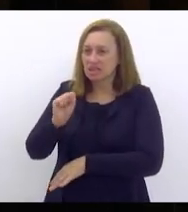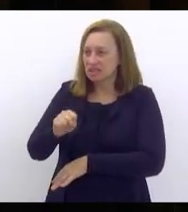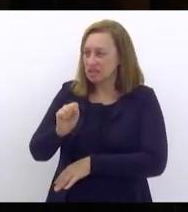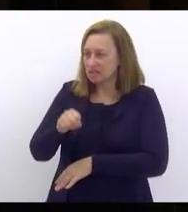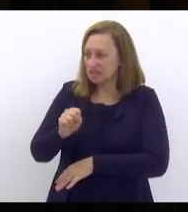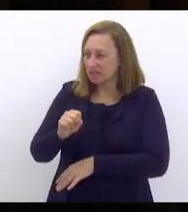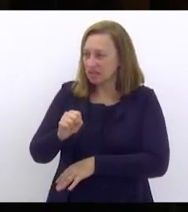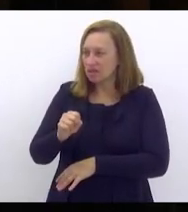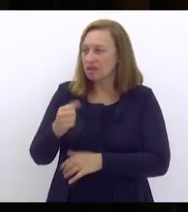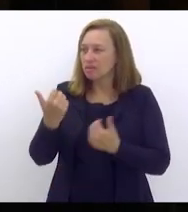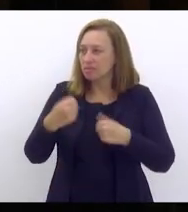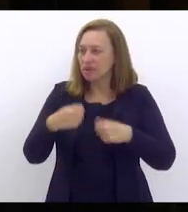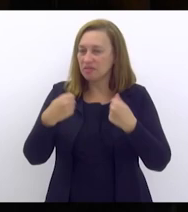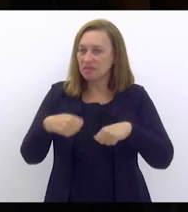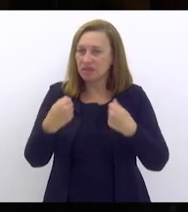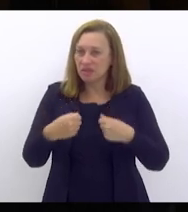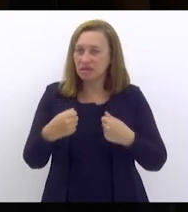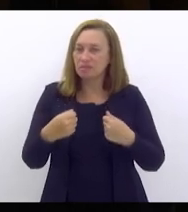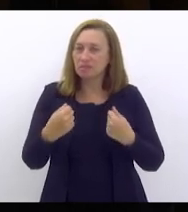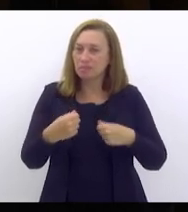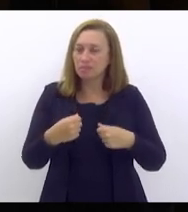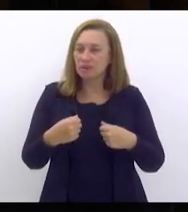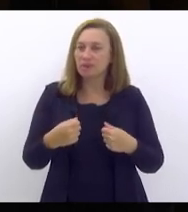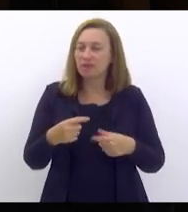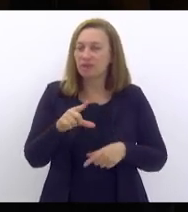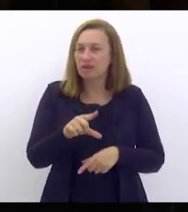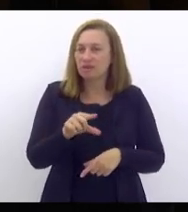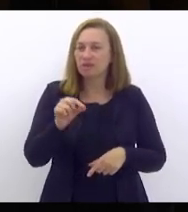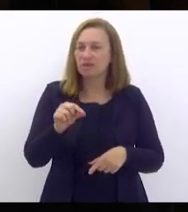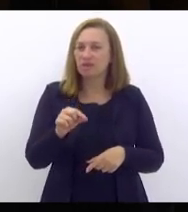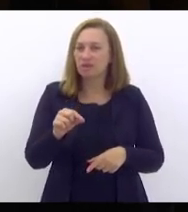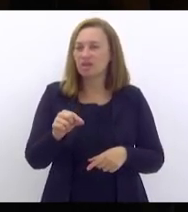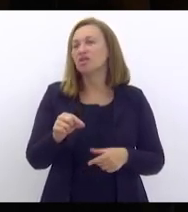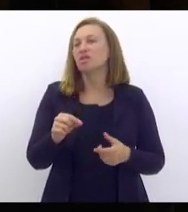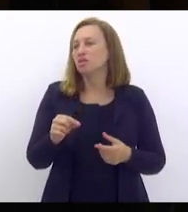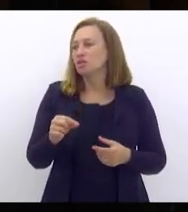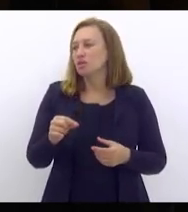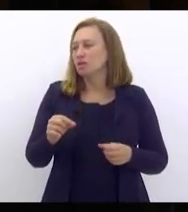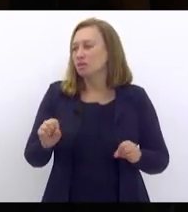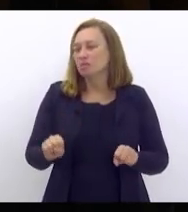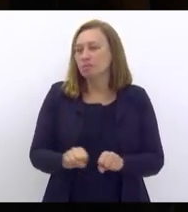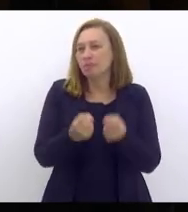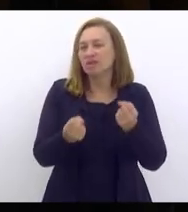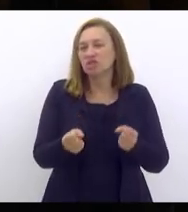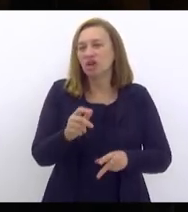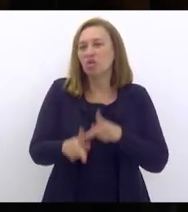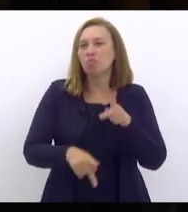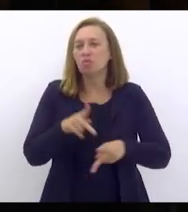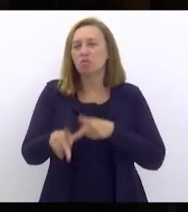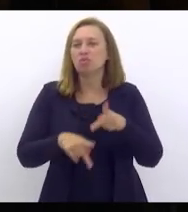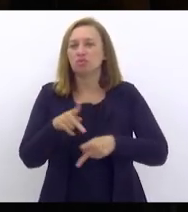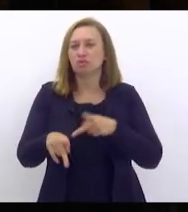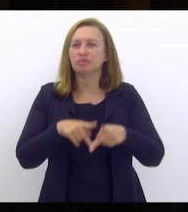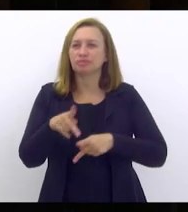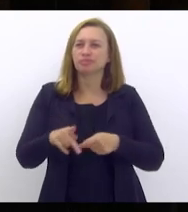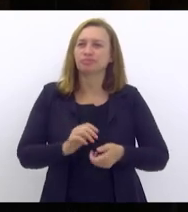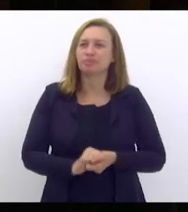fez, e que hoje está reconstruindo o BRT da Transoeste, gastando mais